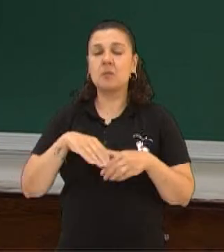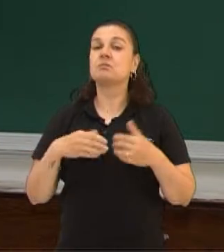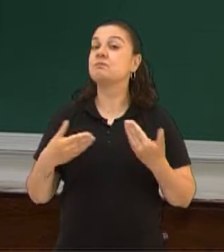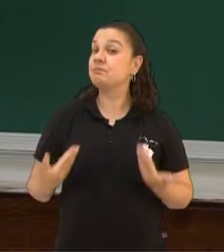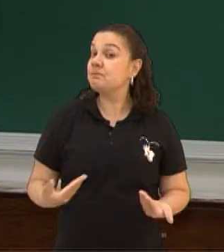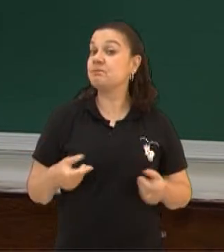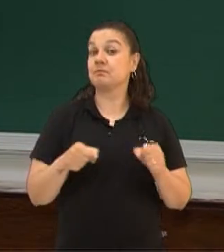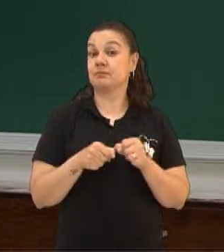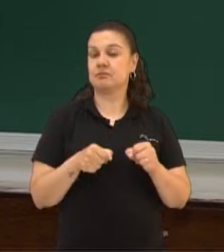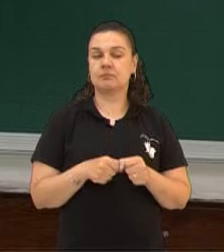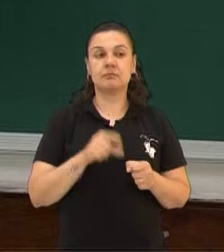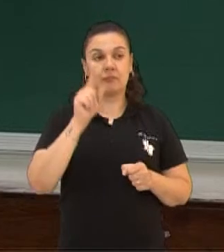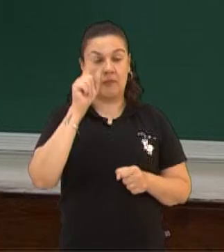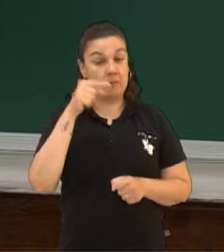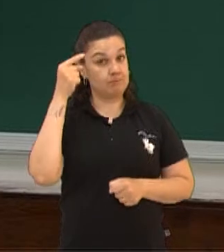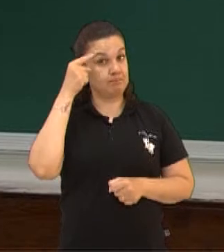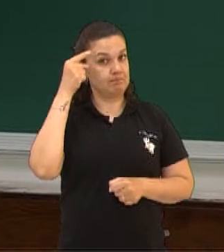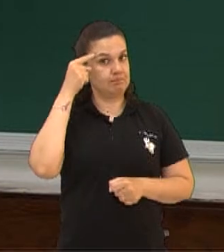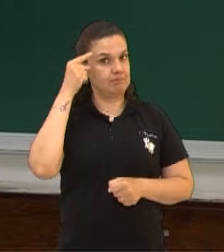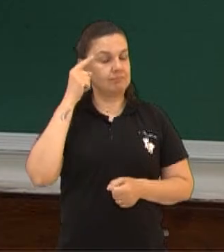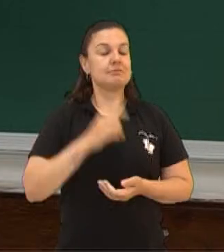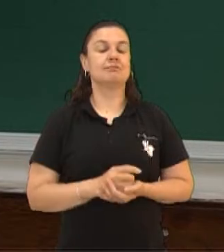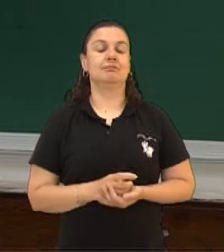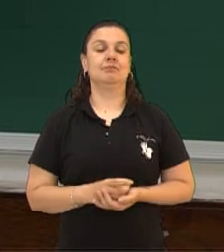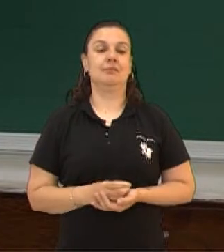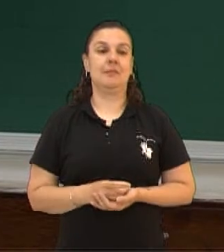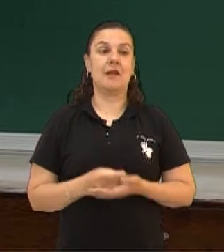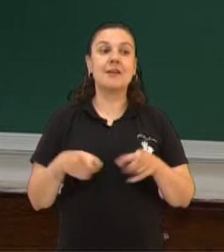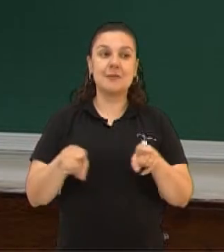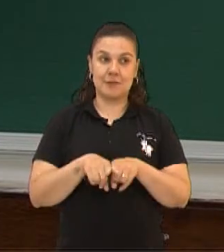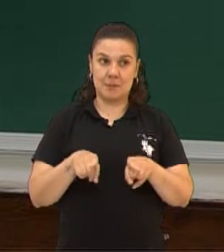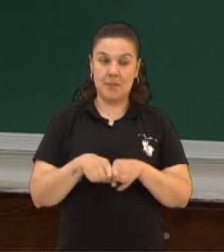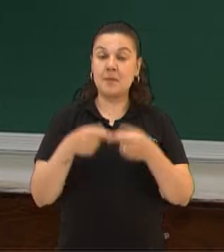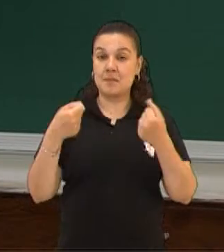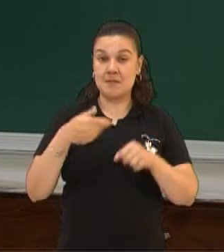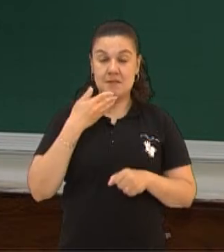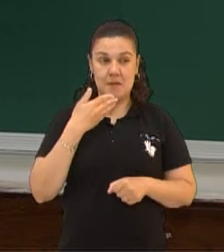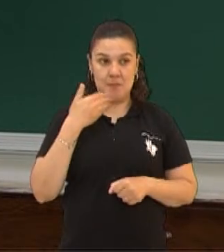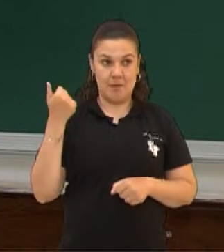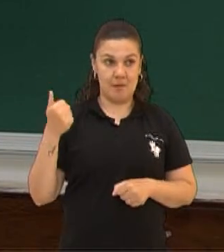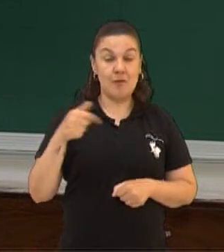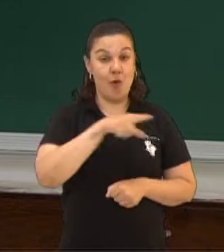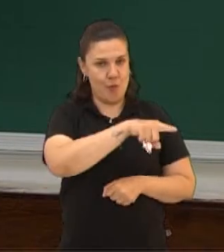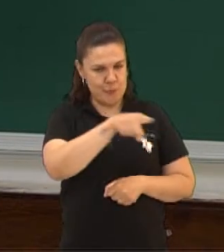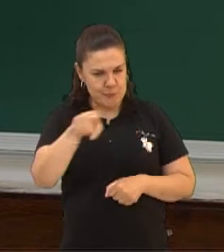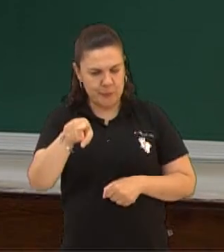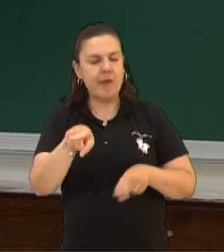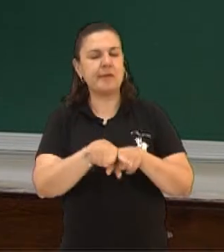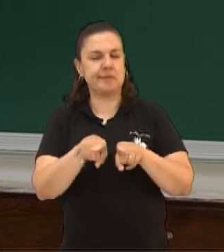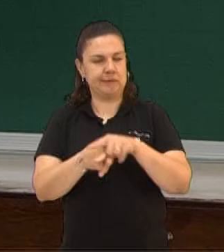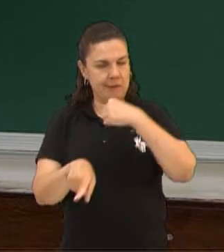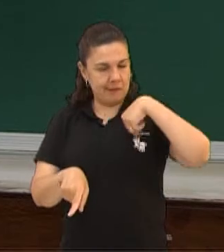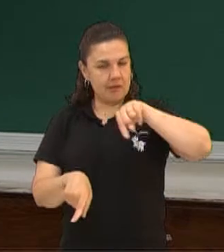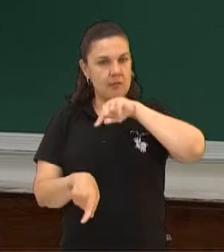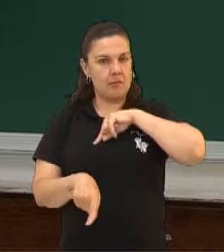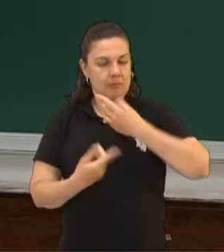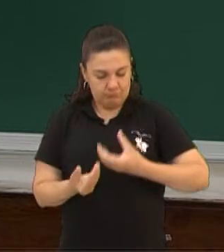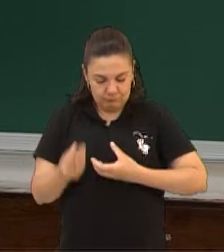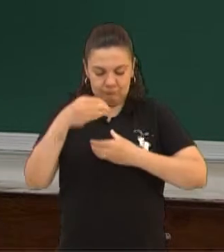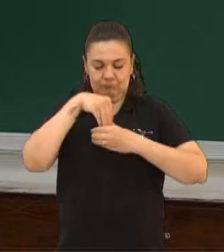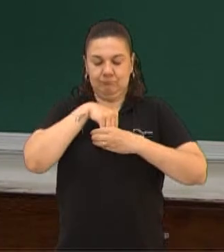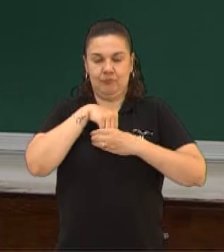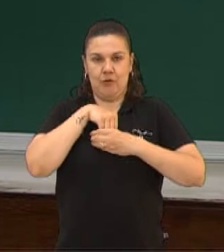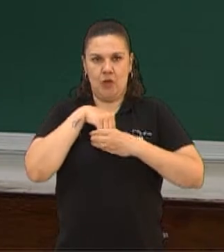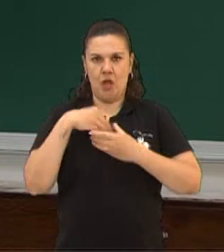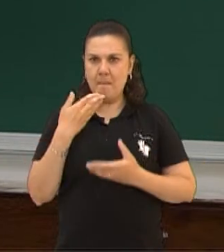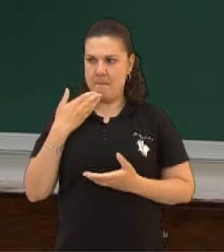fazer? É um ponto para a gente pensar, que a gente também tem que melhorar, não só os outros, não é verdade? Vamos olhar para nós,